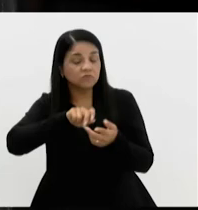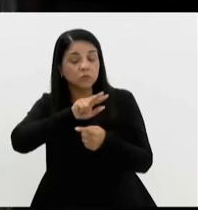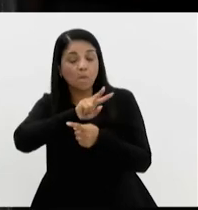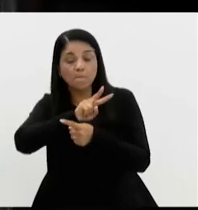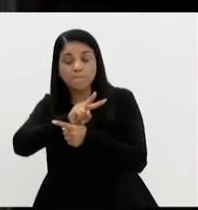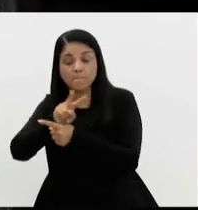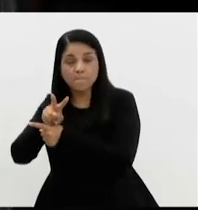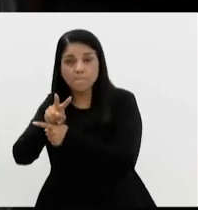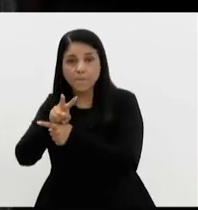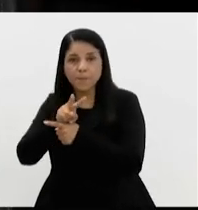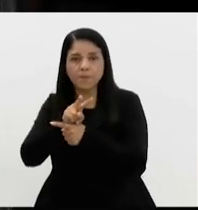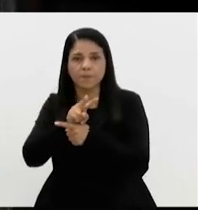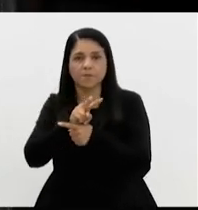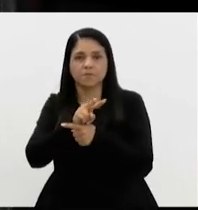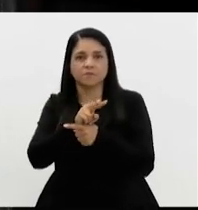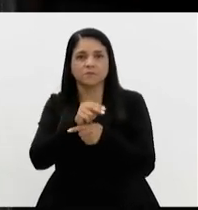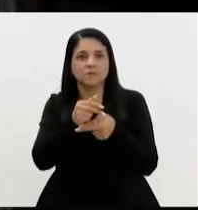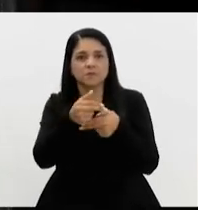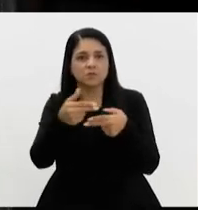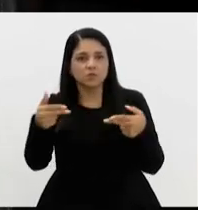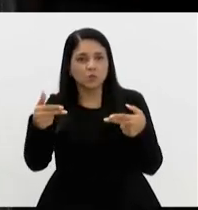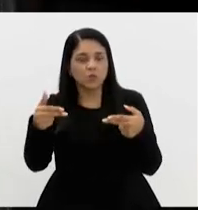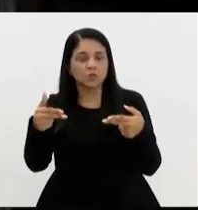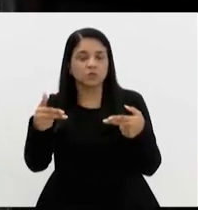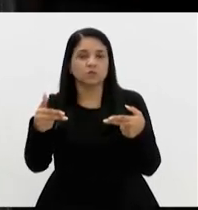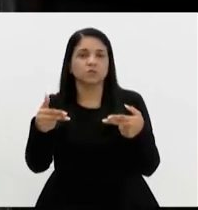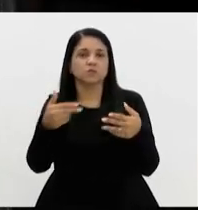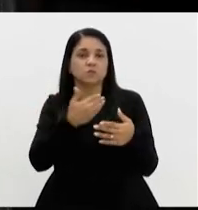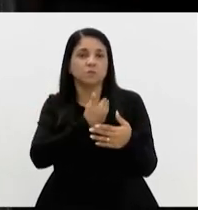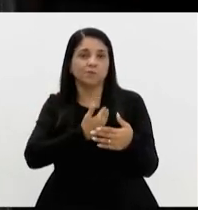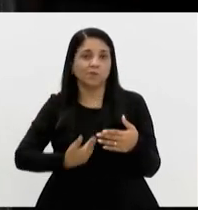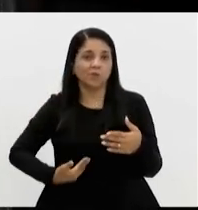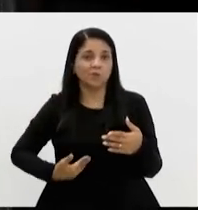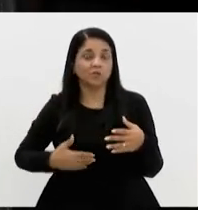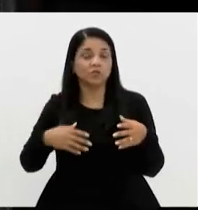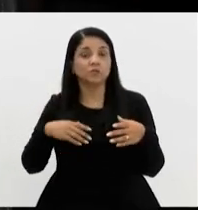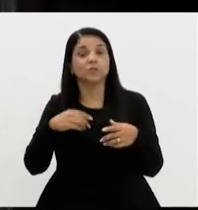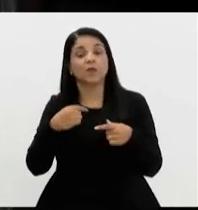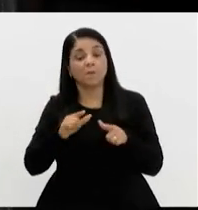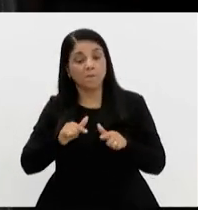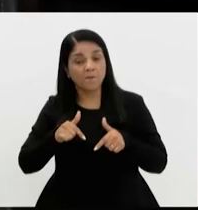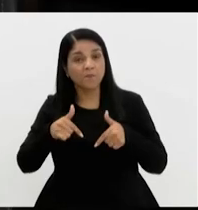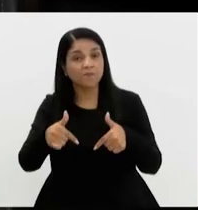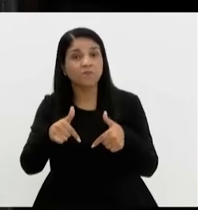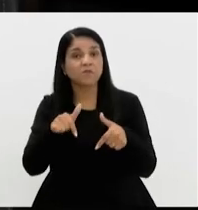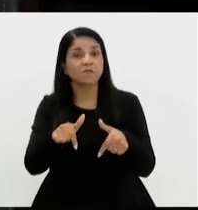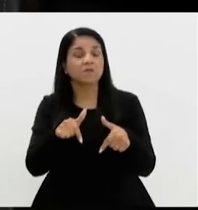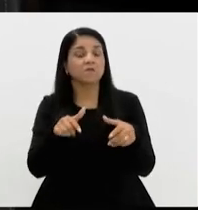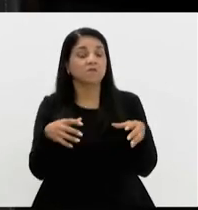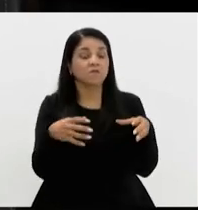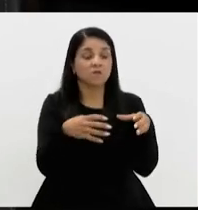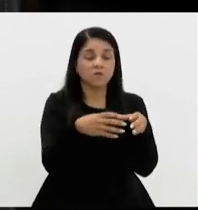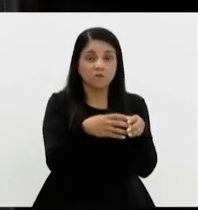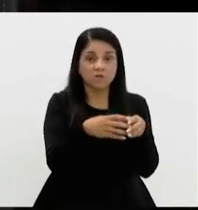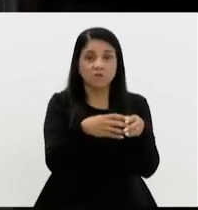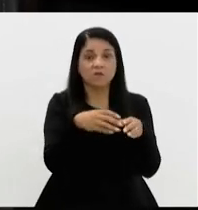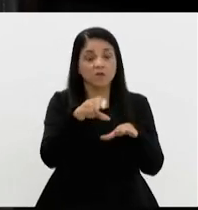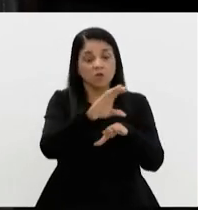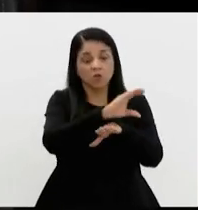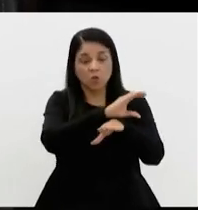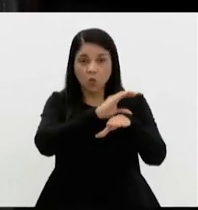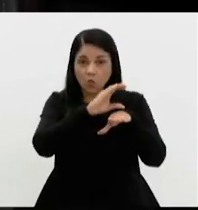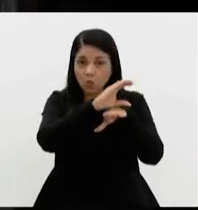preservação do bem público para coletividade porque partindo da Constituição